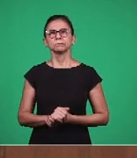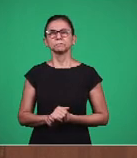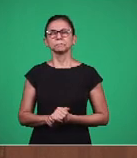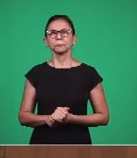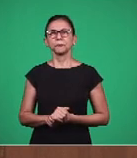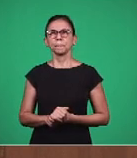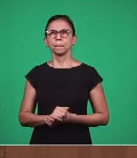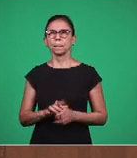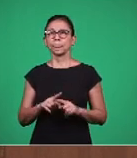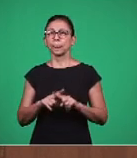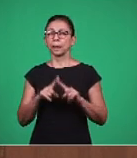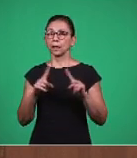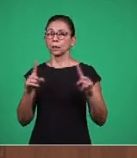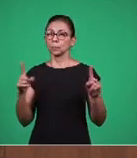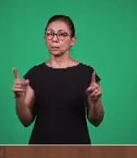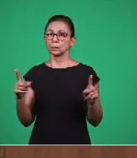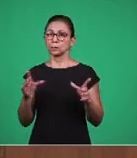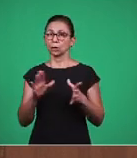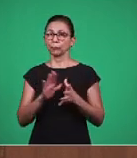a espada está desembaiada.